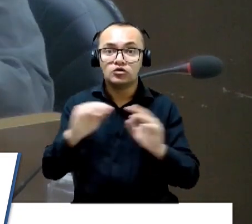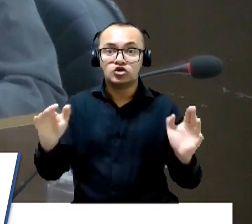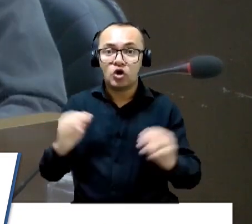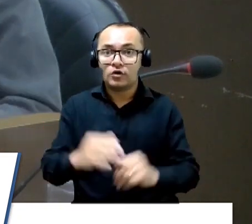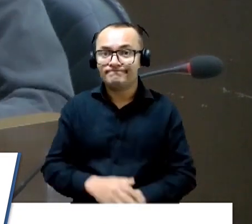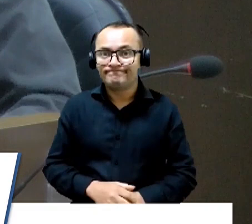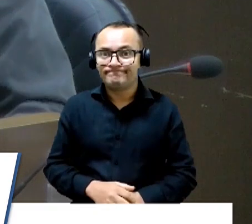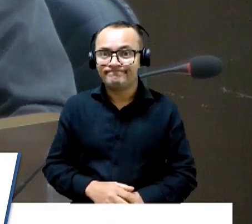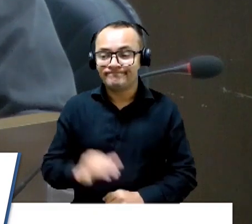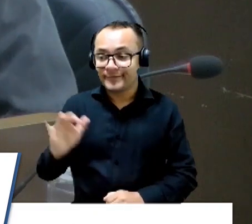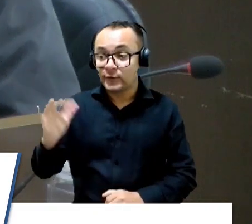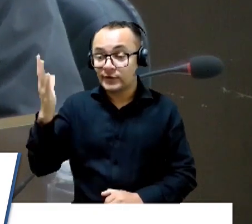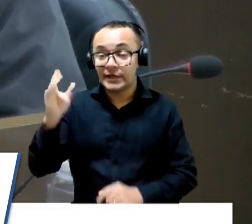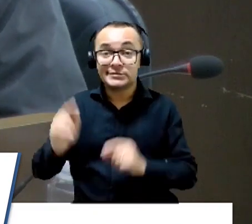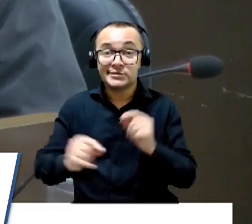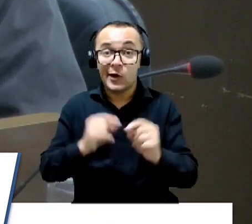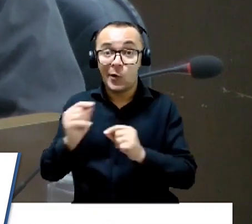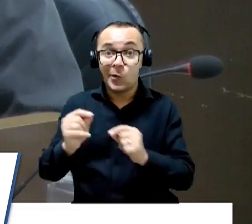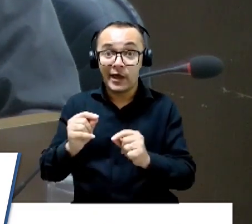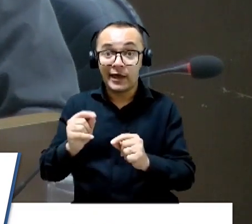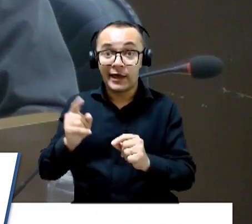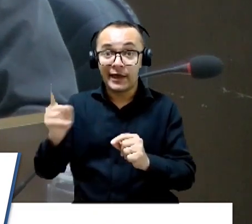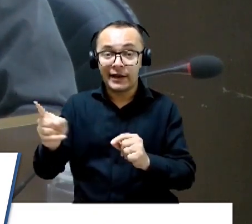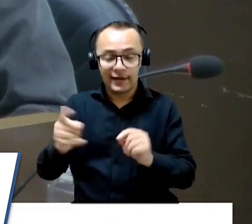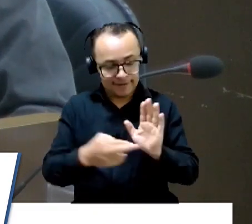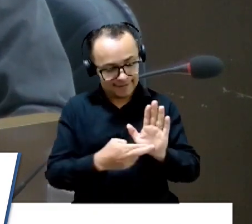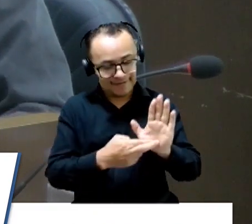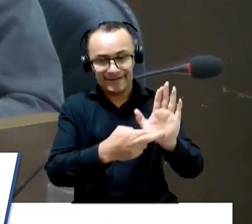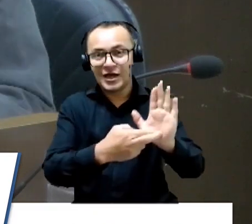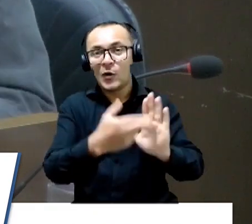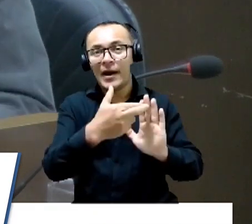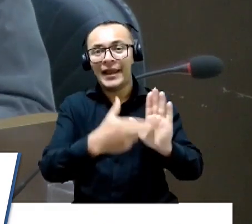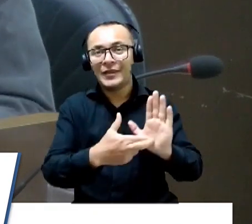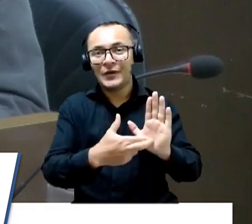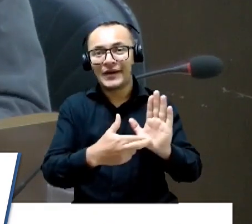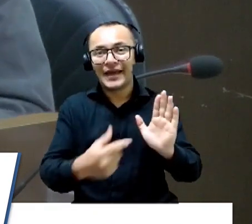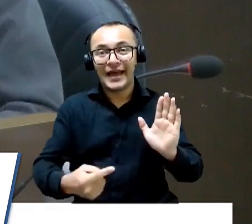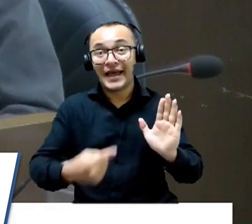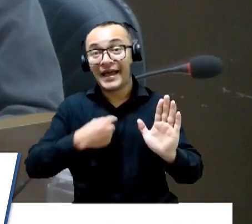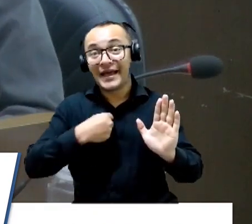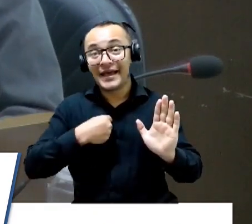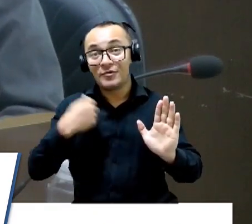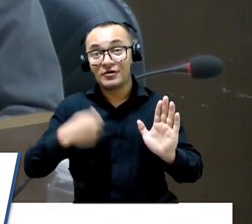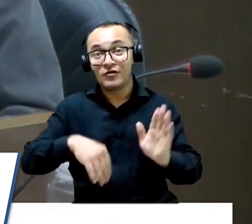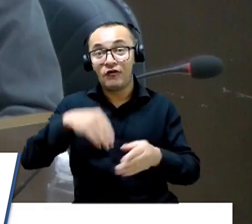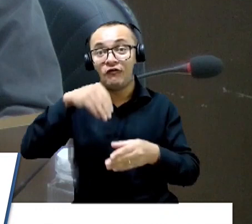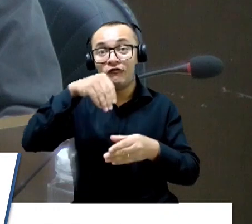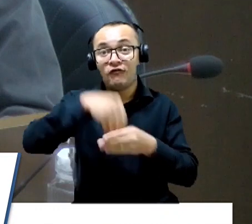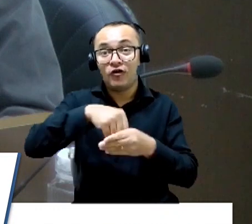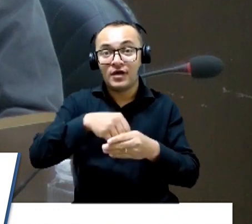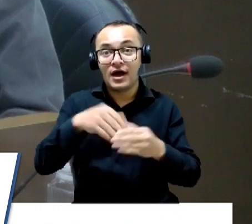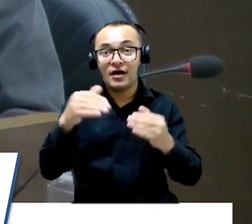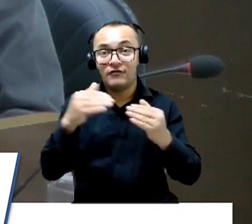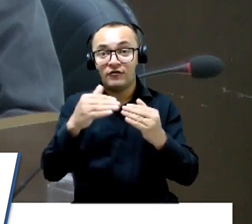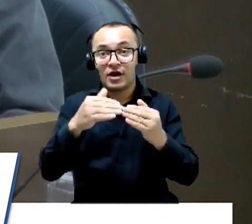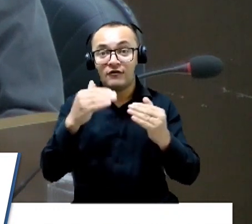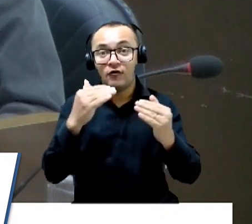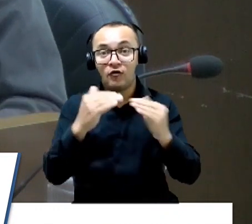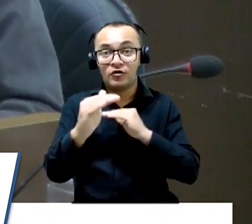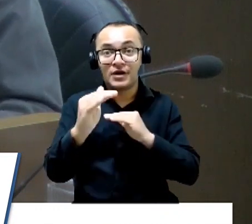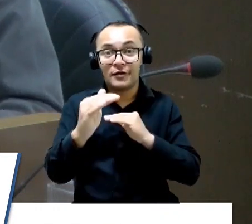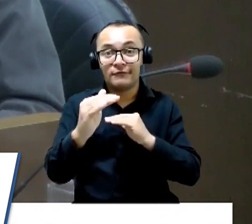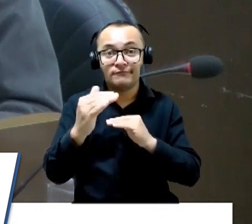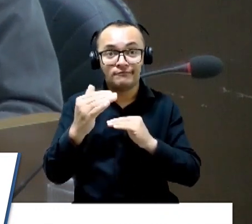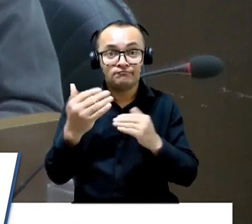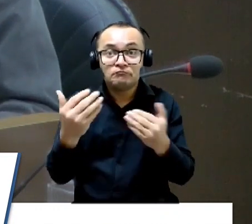Eles vão chegar lá, vão apresentar um relatório no qual eu tenho que votar favorável ou contrário. E